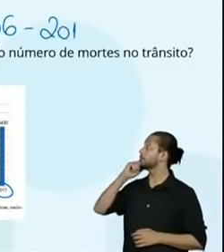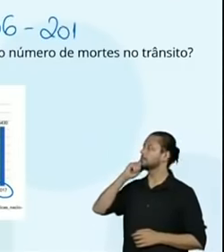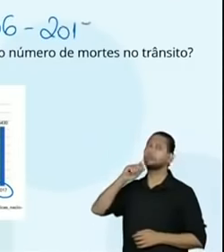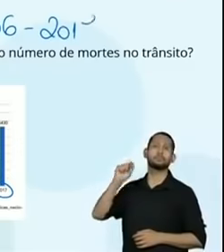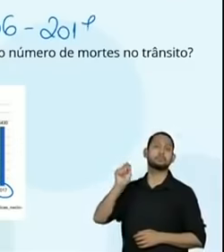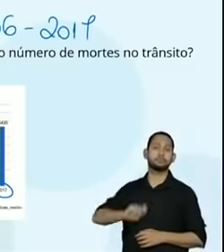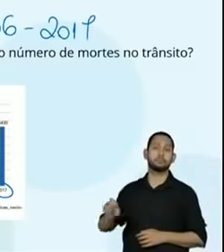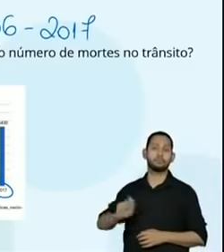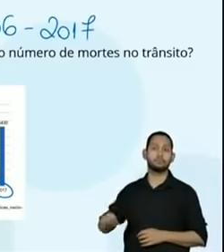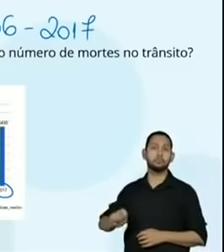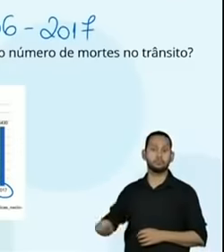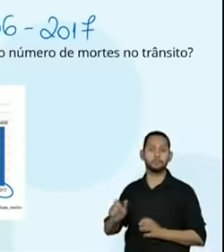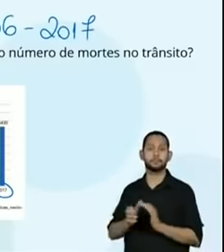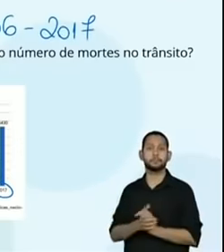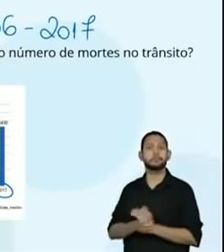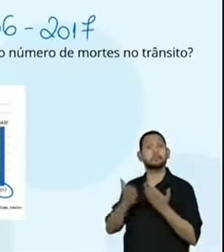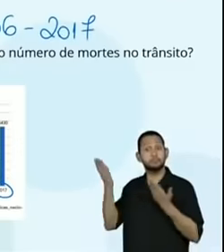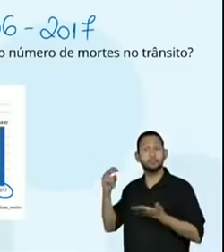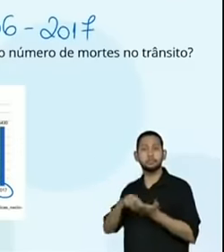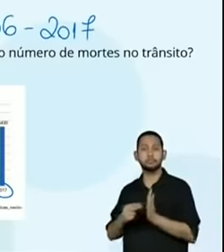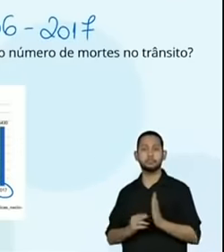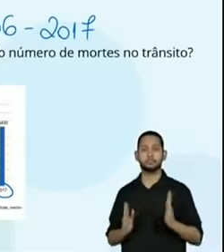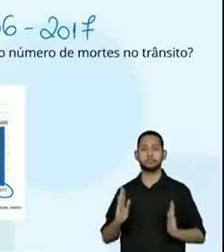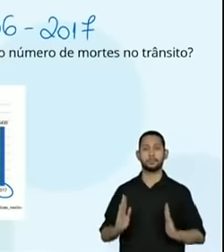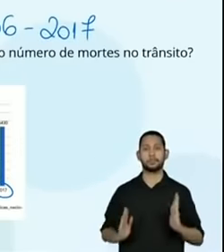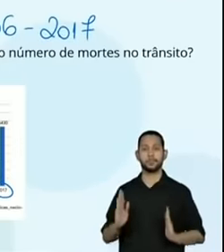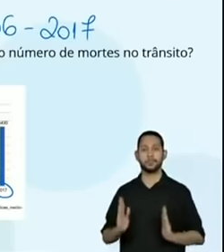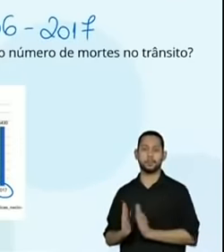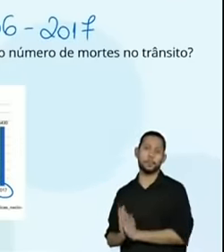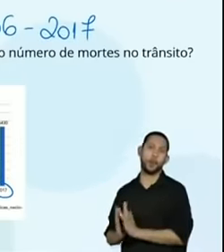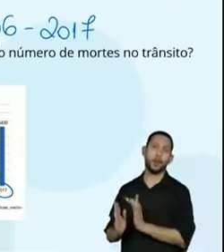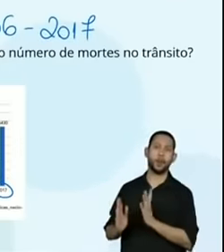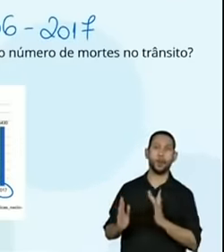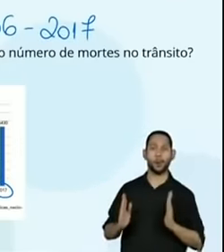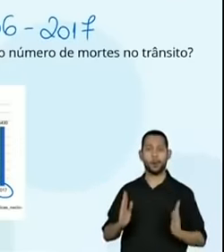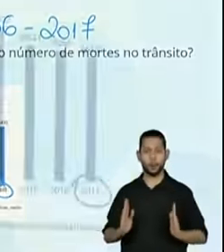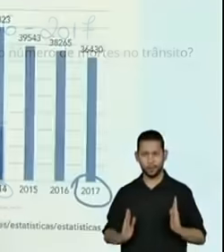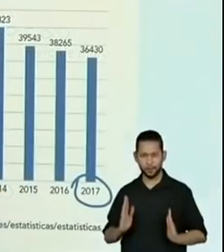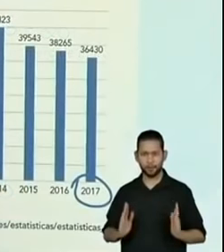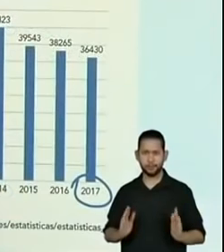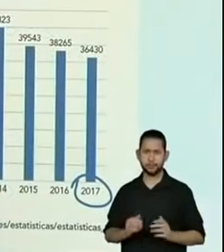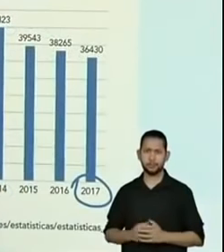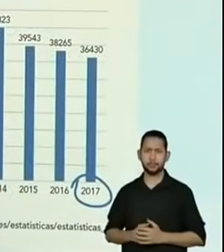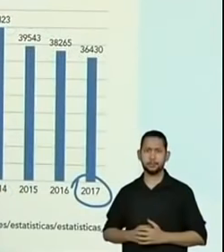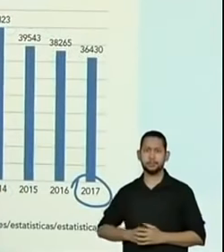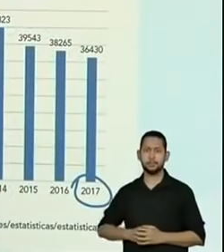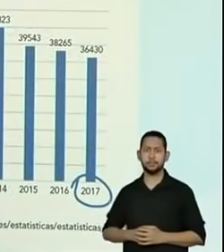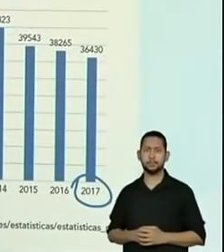2017. Esse é o período que compreende a pesquisa. Ok.